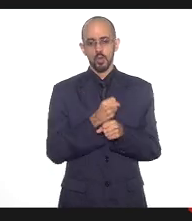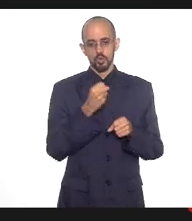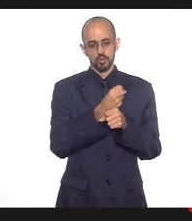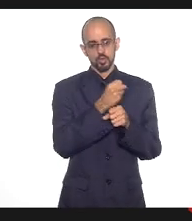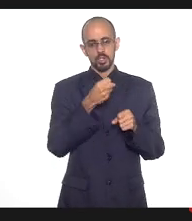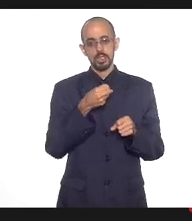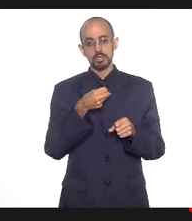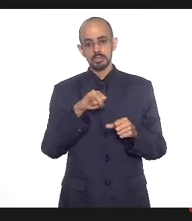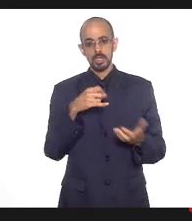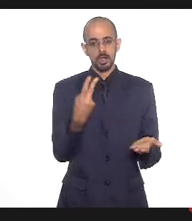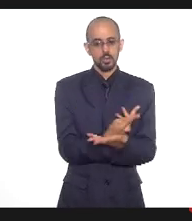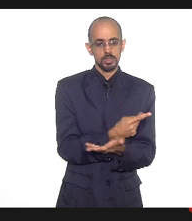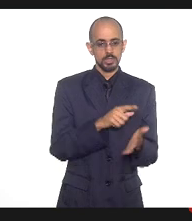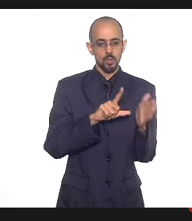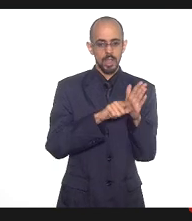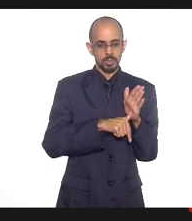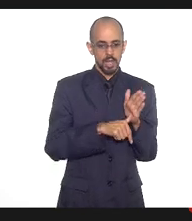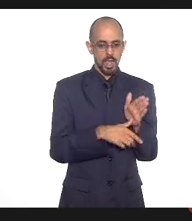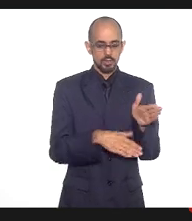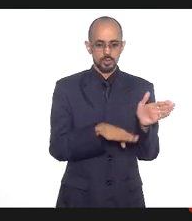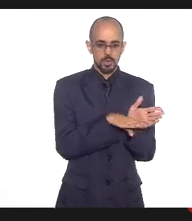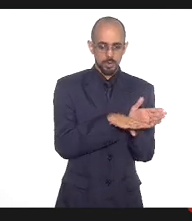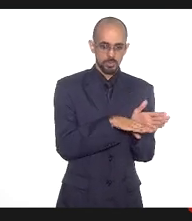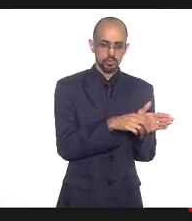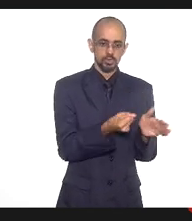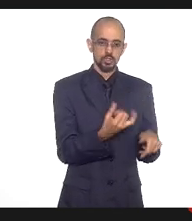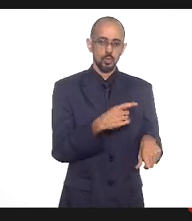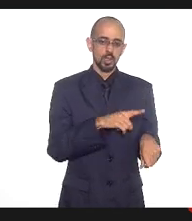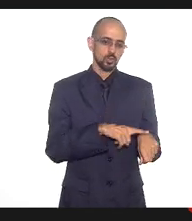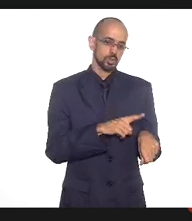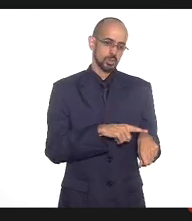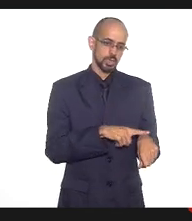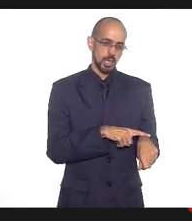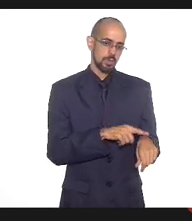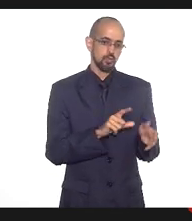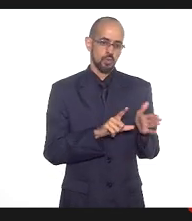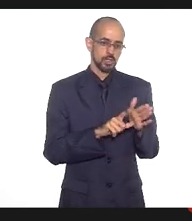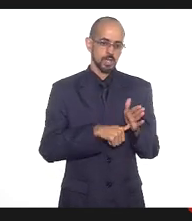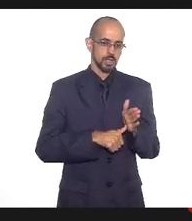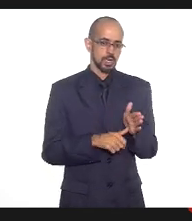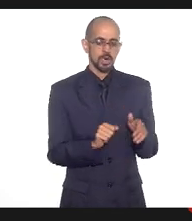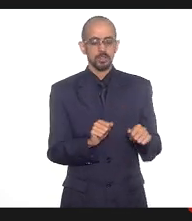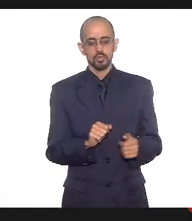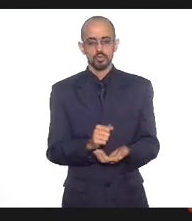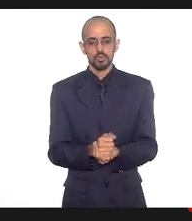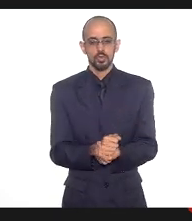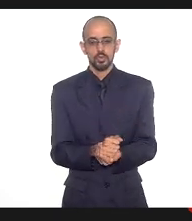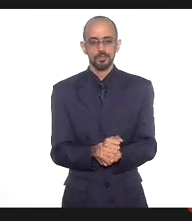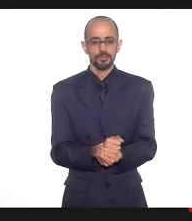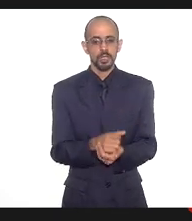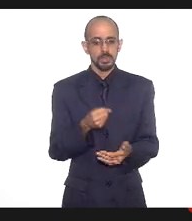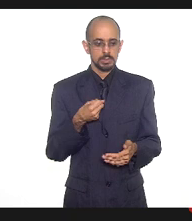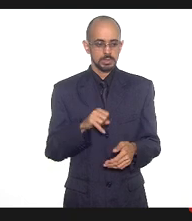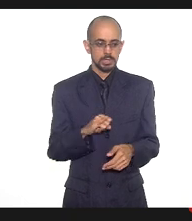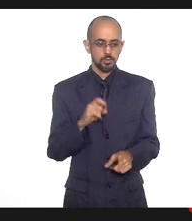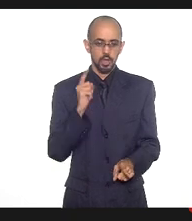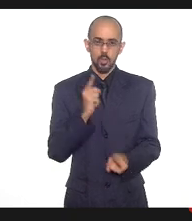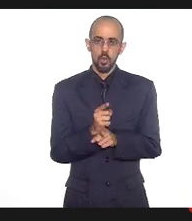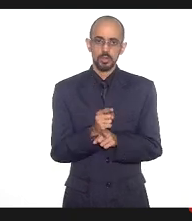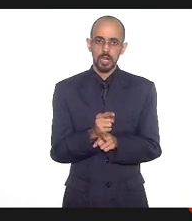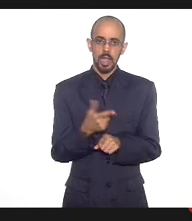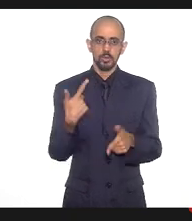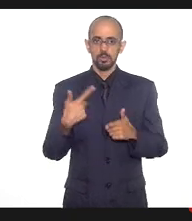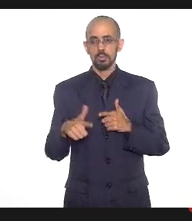dessa plataforma, de quanto tempo foi esse atraso, se foi identificado algum